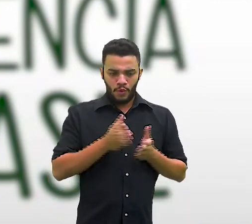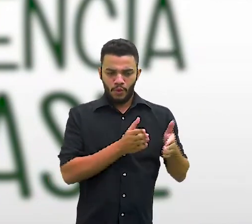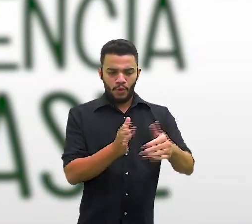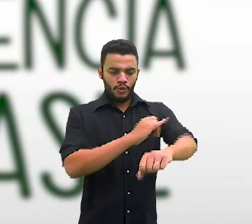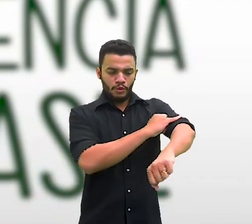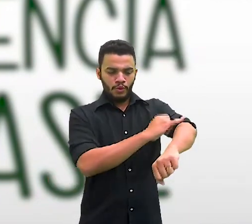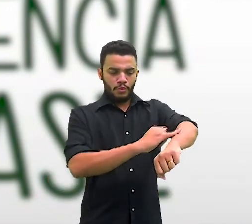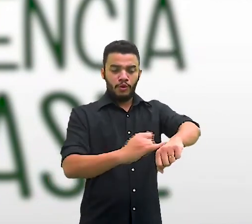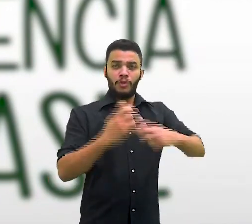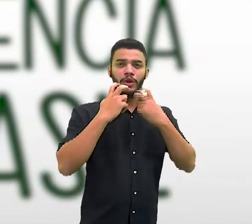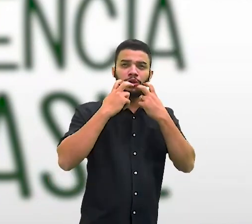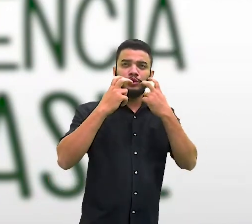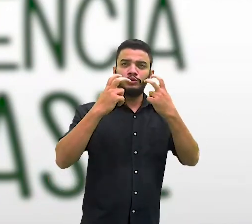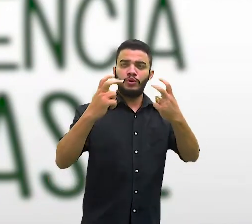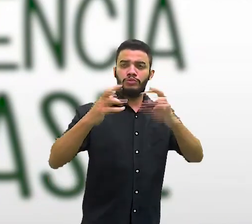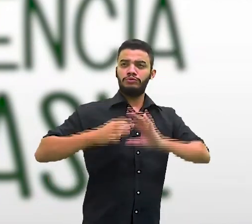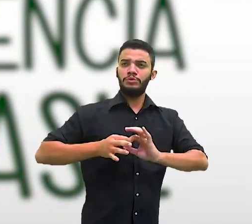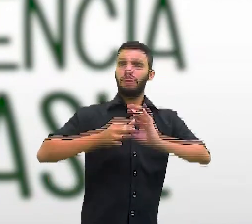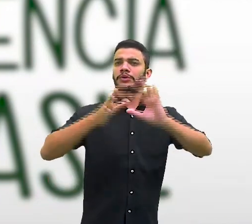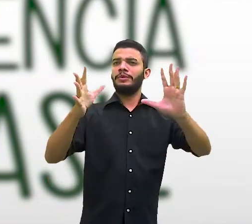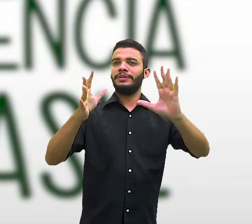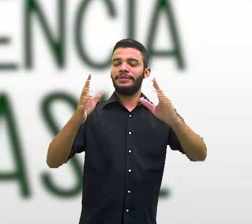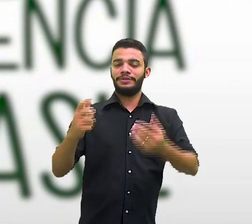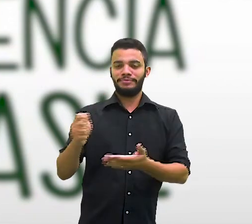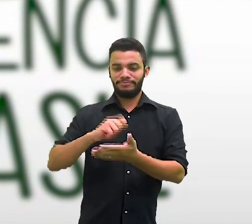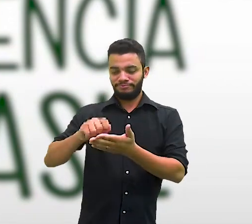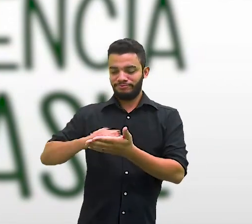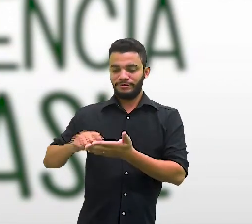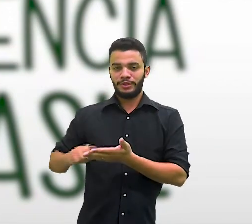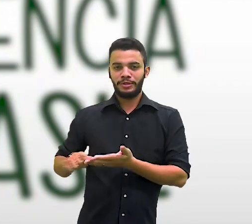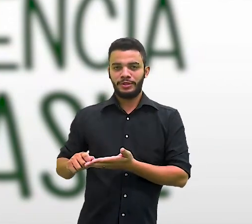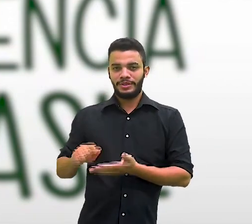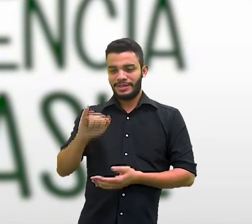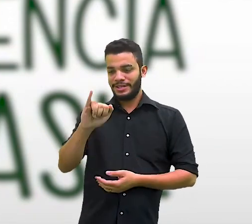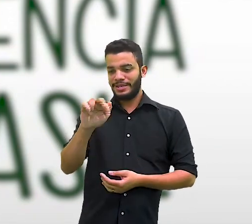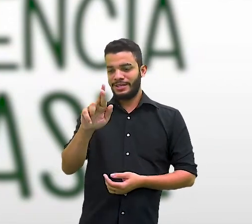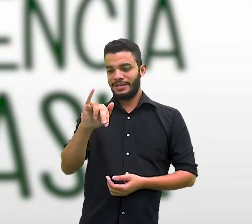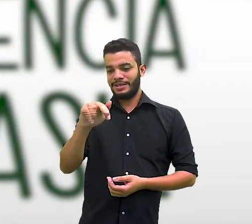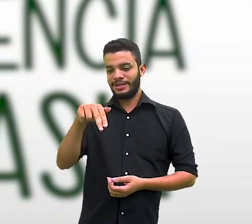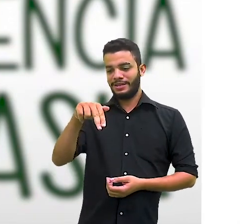Ipiranga gritou logo: Independência. Autora